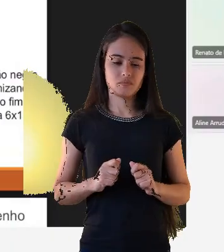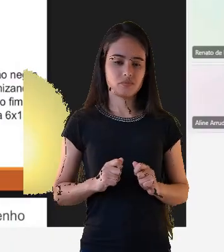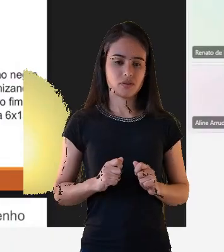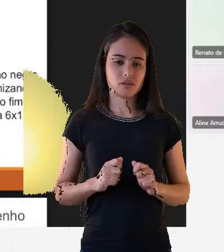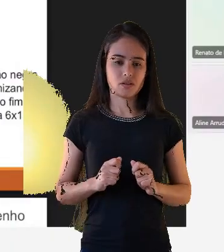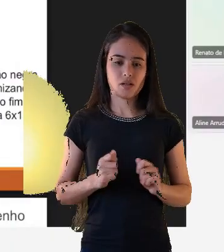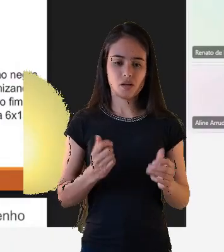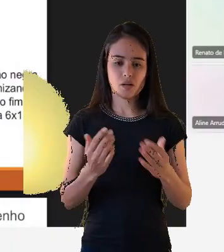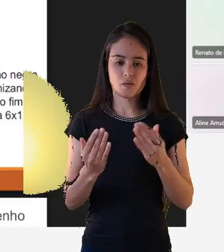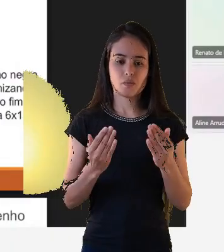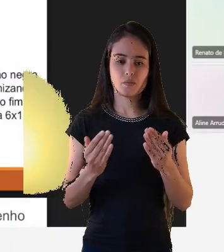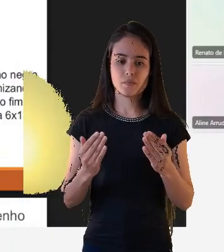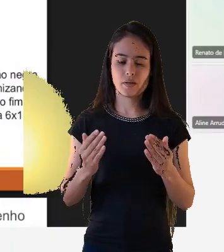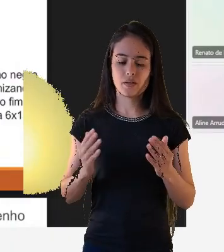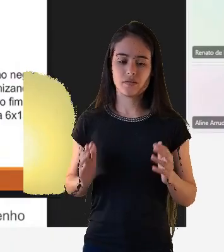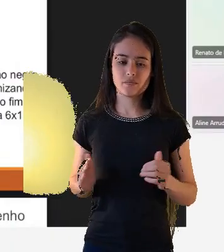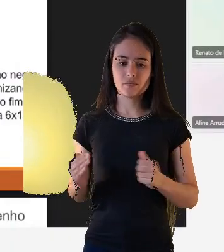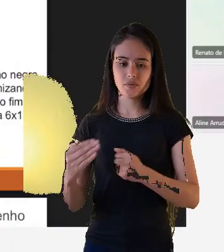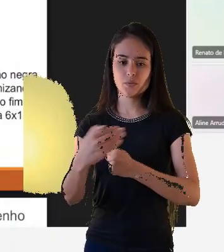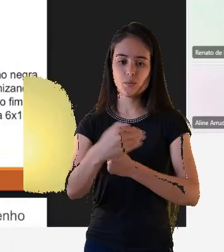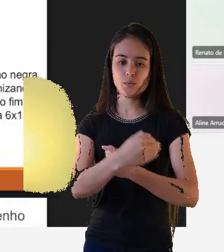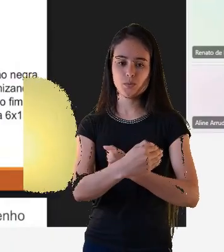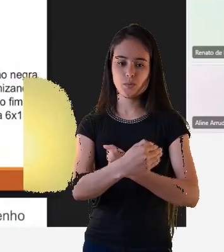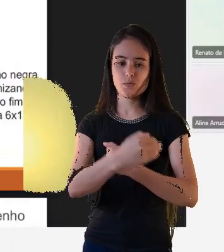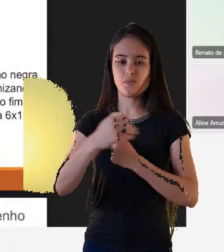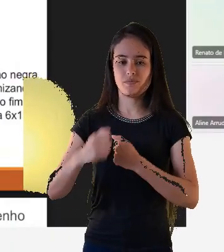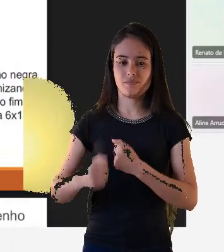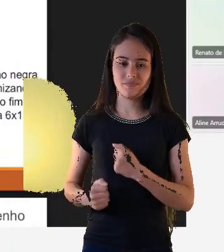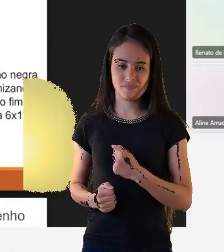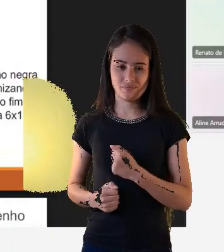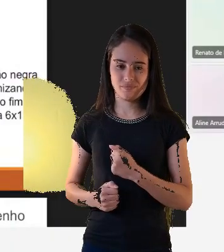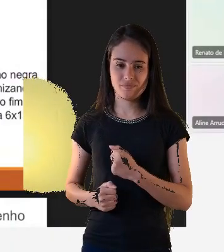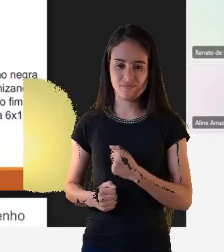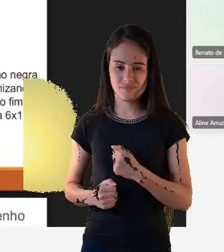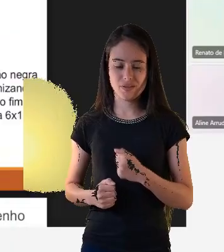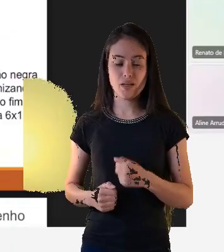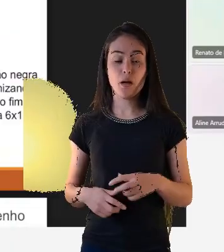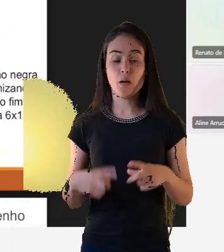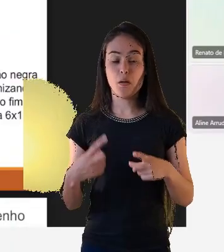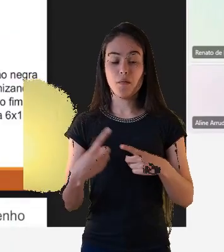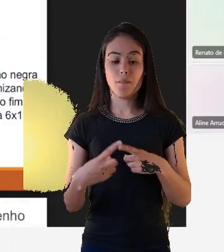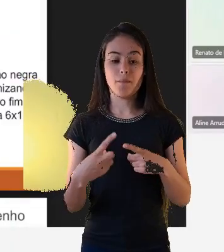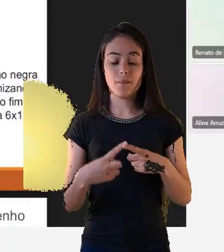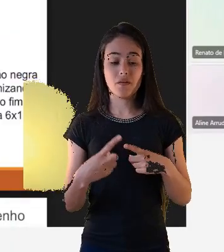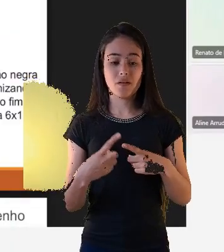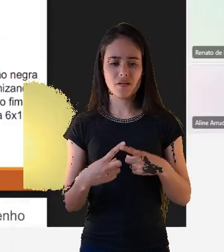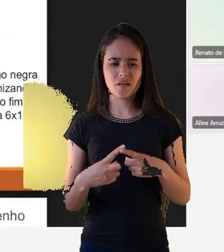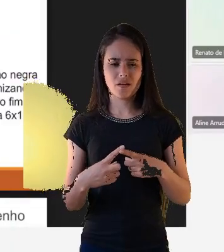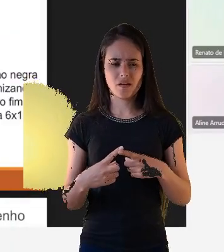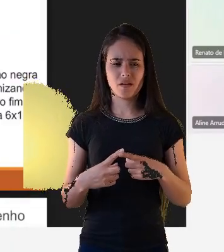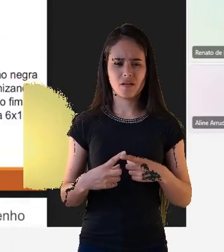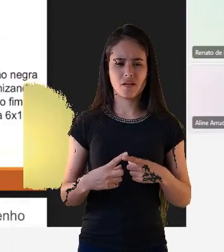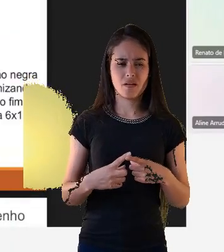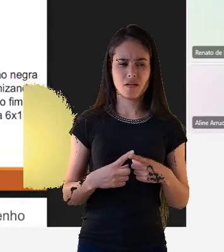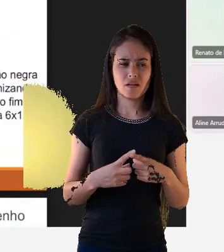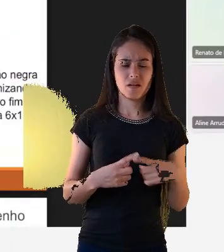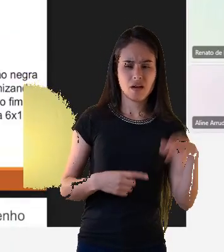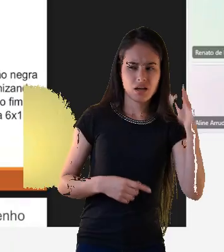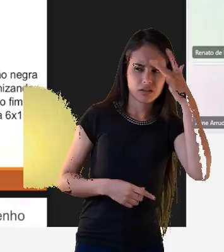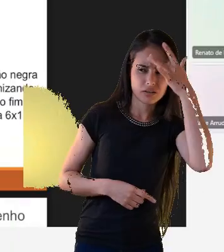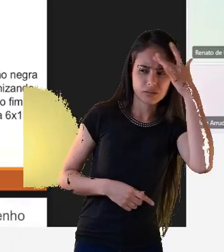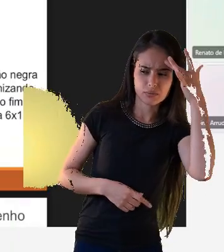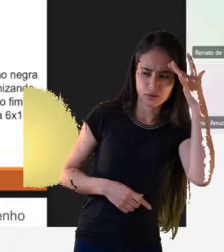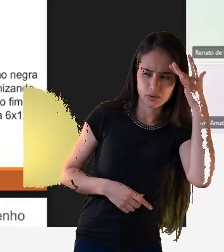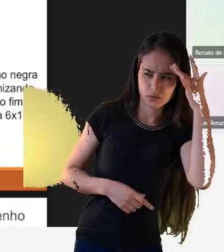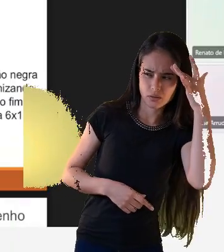crachá, porque a todo momento lá eu sou confundida com alguma coisa, né? Ou